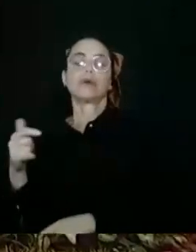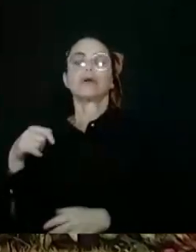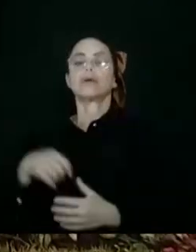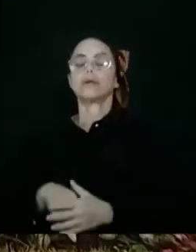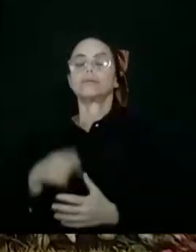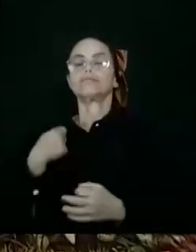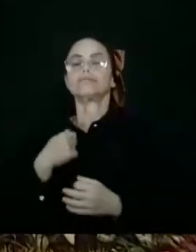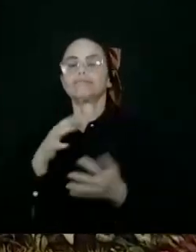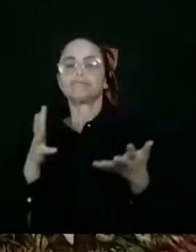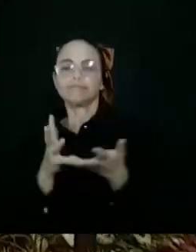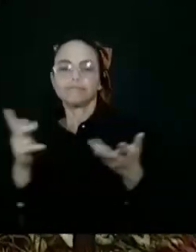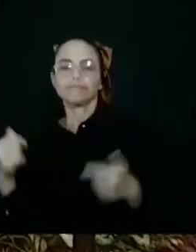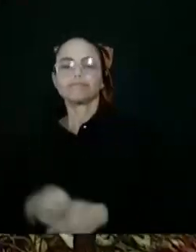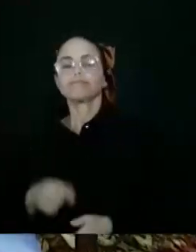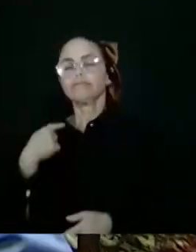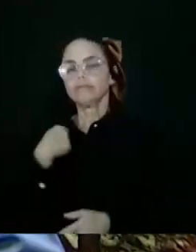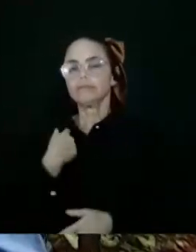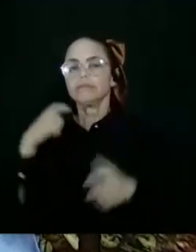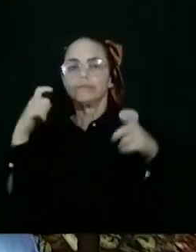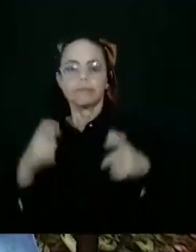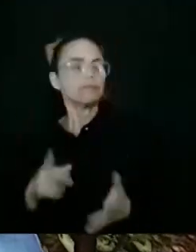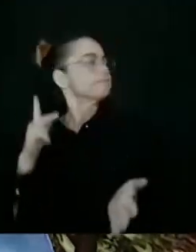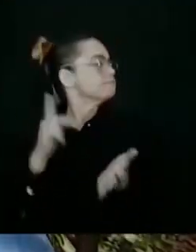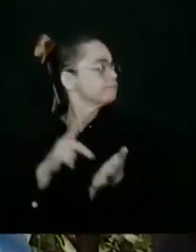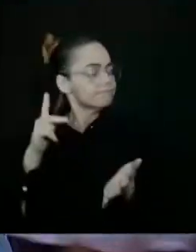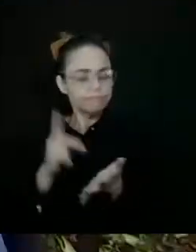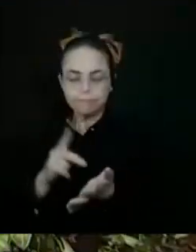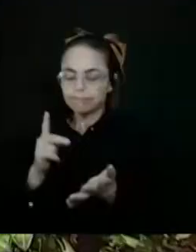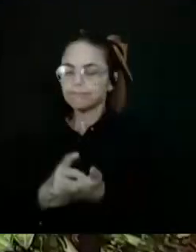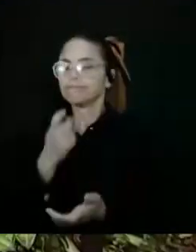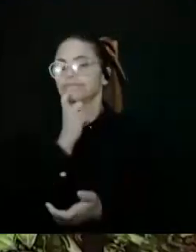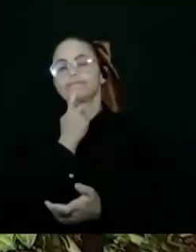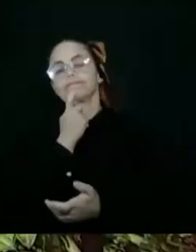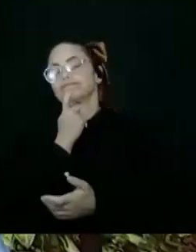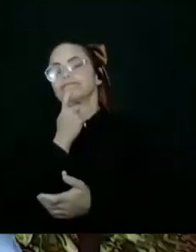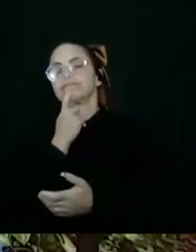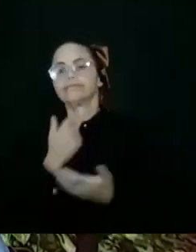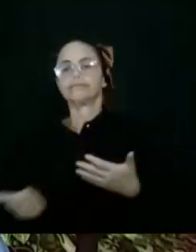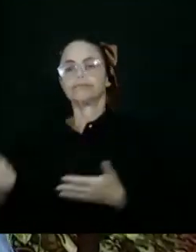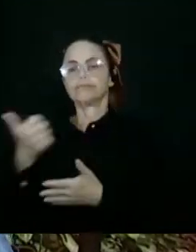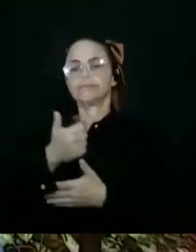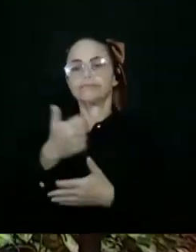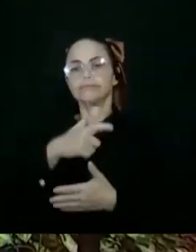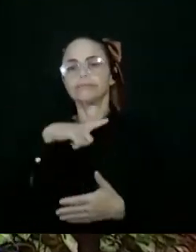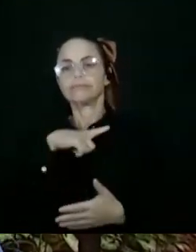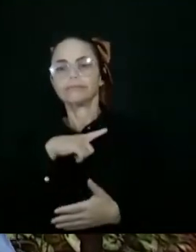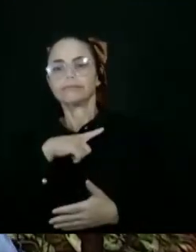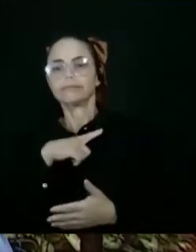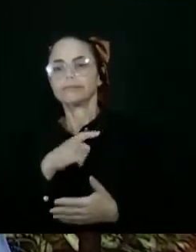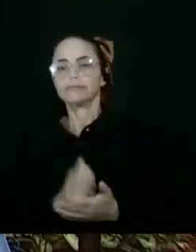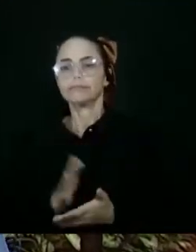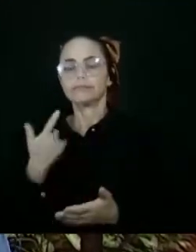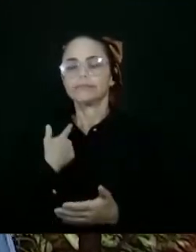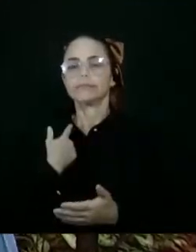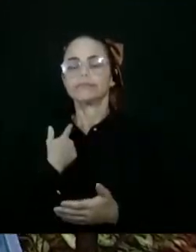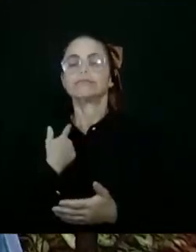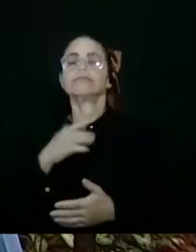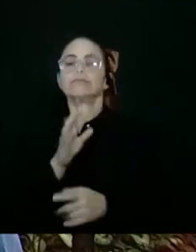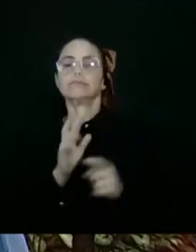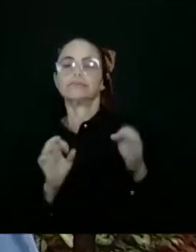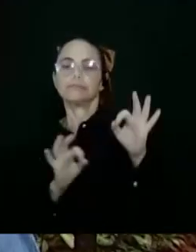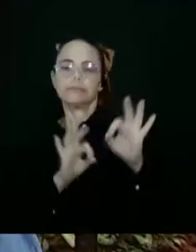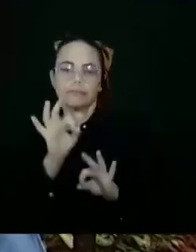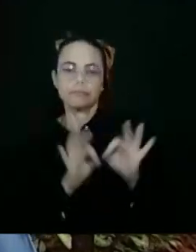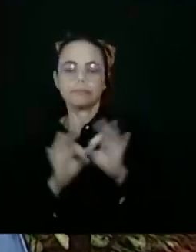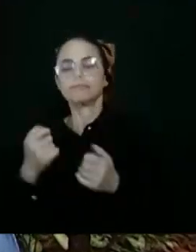arborizada. E é uma área que realmente Campinas tem o privilégio de ter na sua área central. Então a revitalização merecia ter